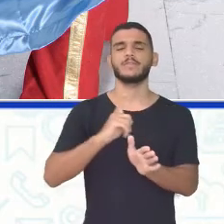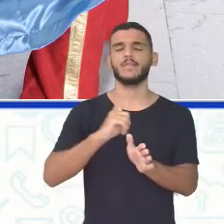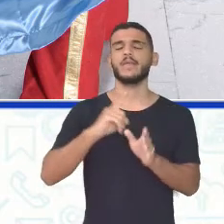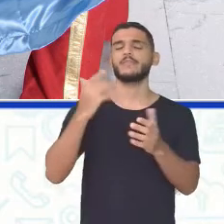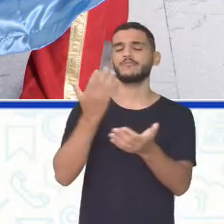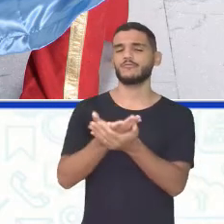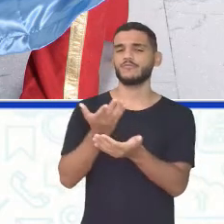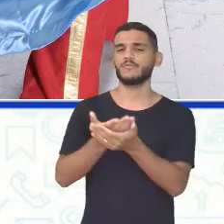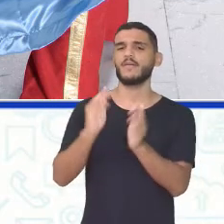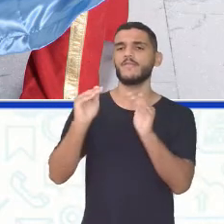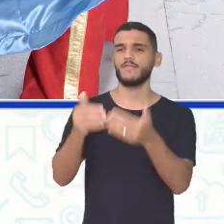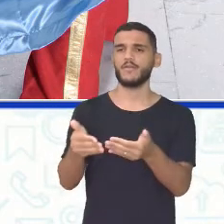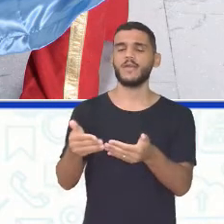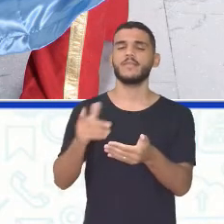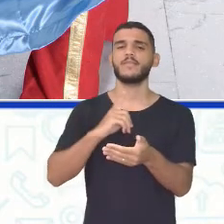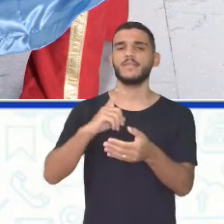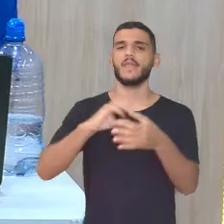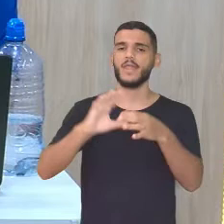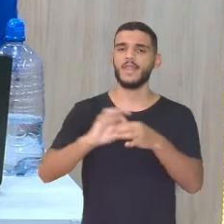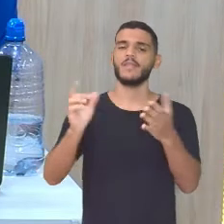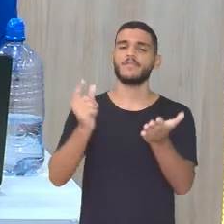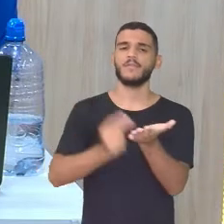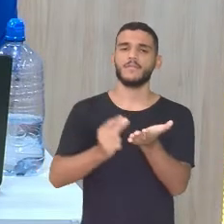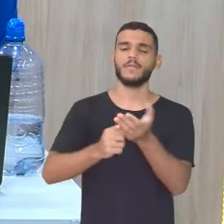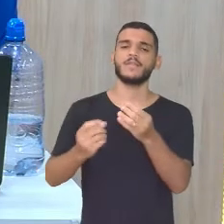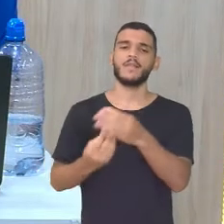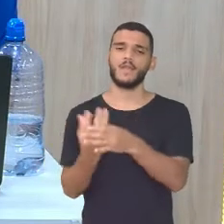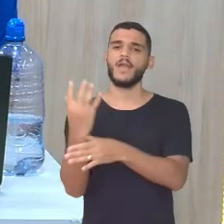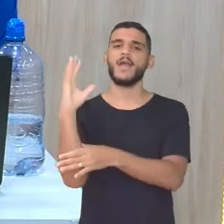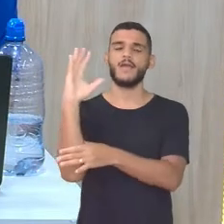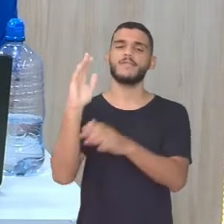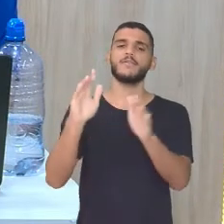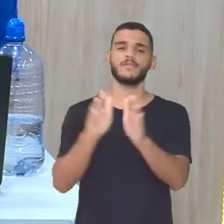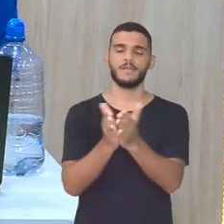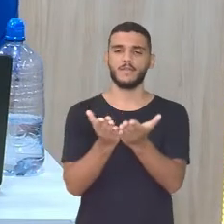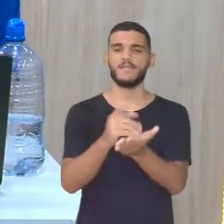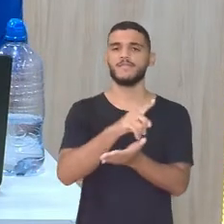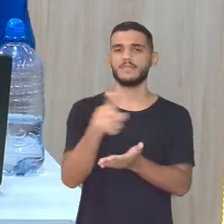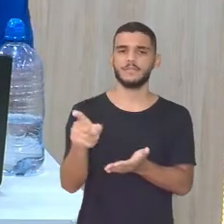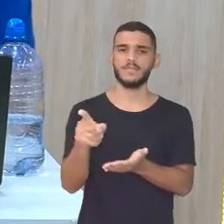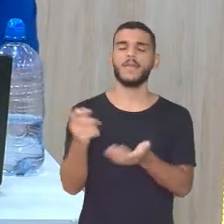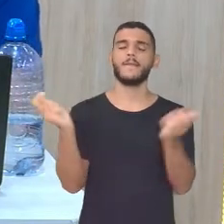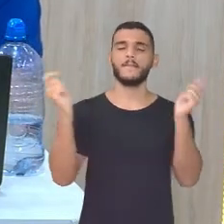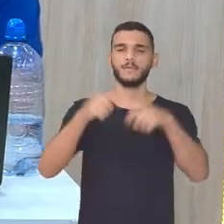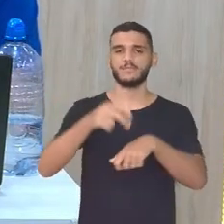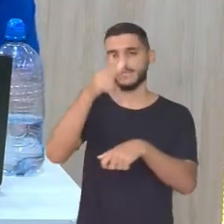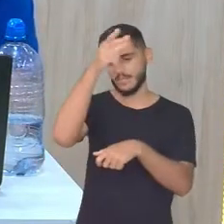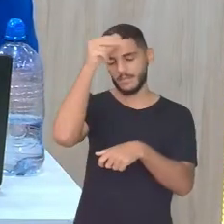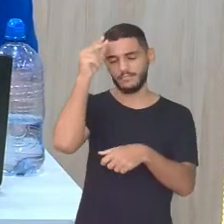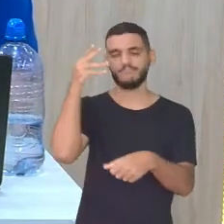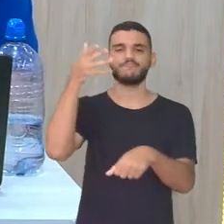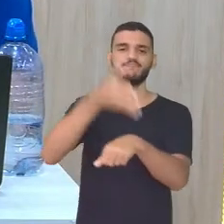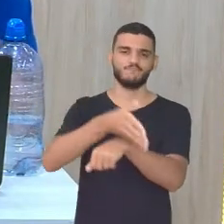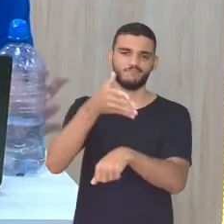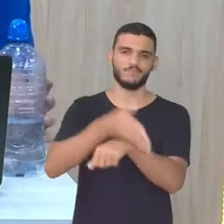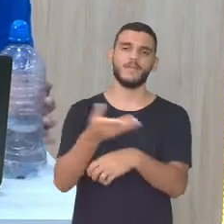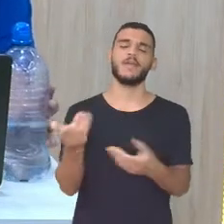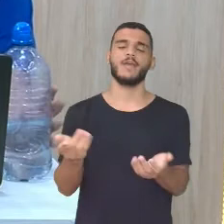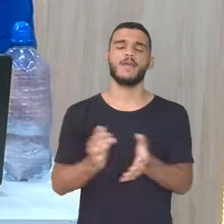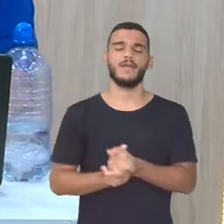aqui, estão disponíveis lá na árvore do livro, tá certo? Você que é aluno da rede tem o quê?